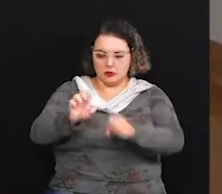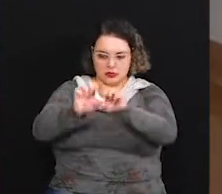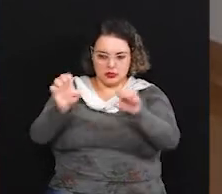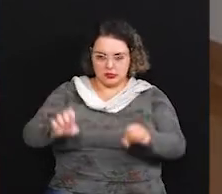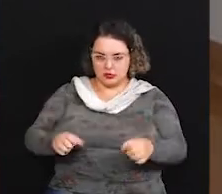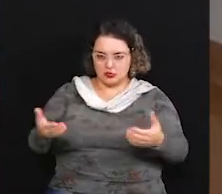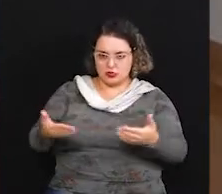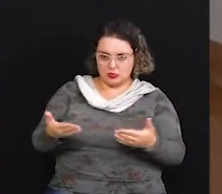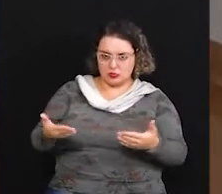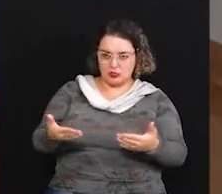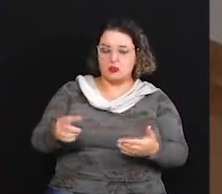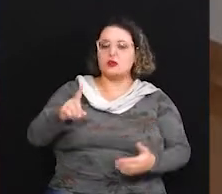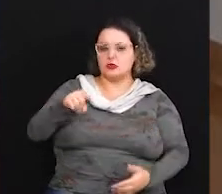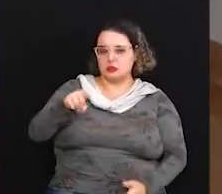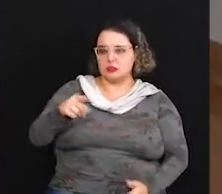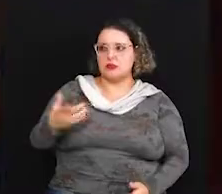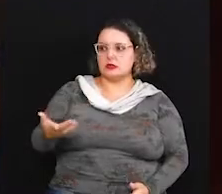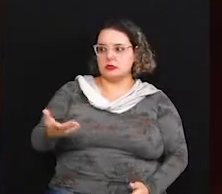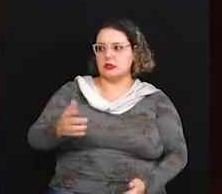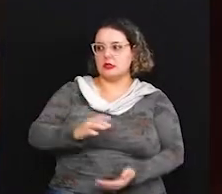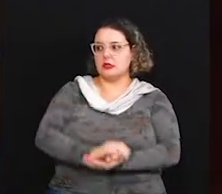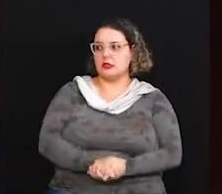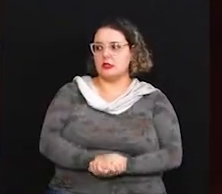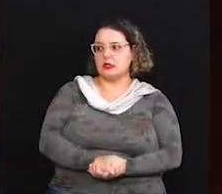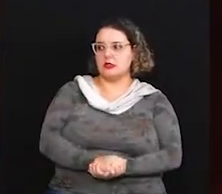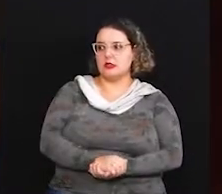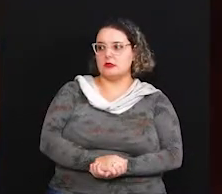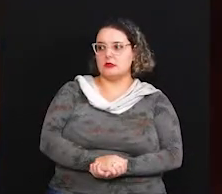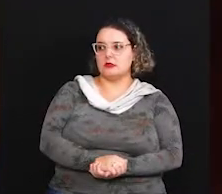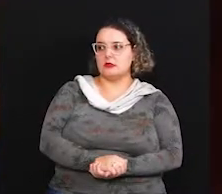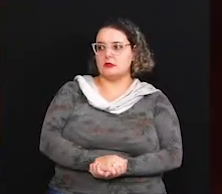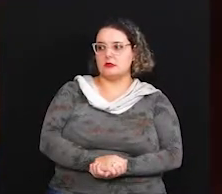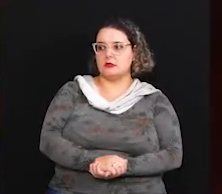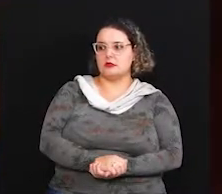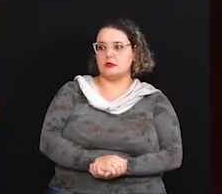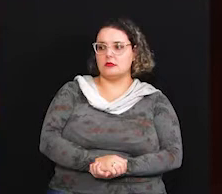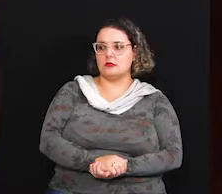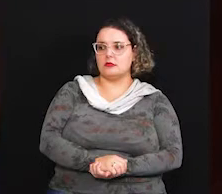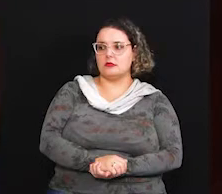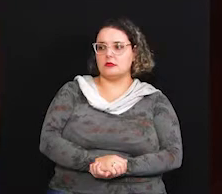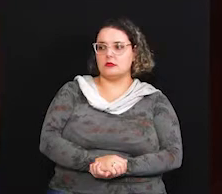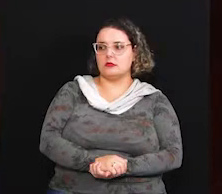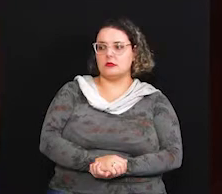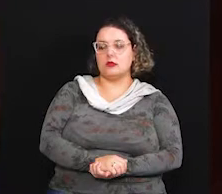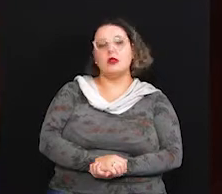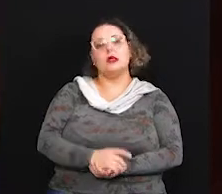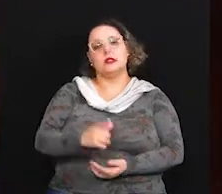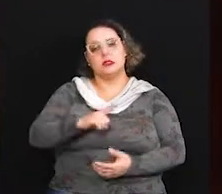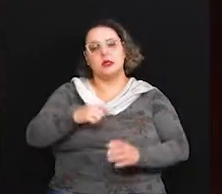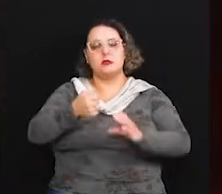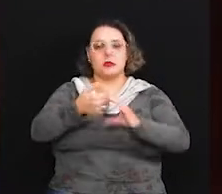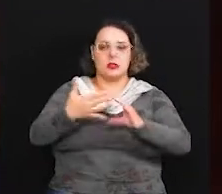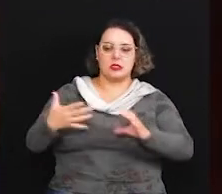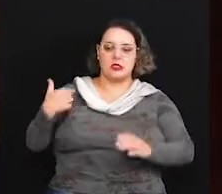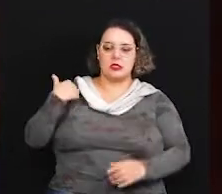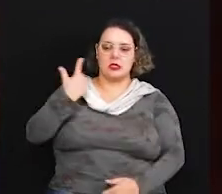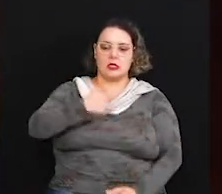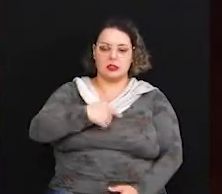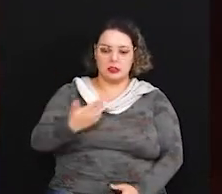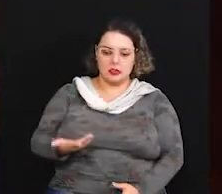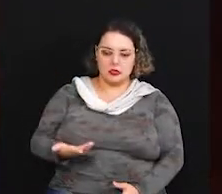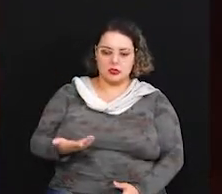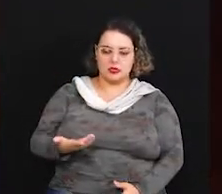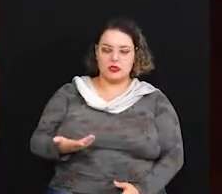vocês têm hoje. Sim, sim. Certo. E depois, assim, tem uma característica aqui nossa,